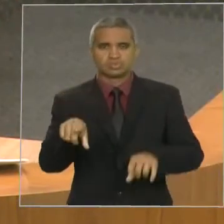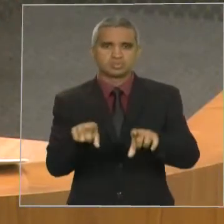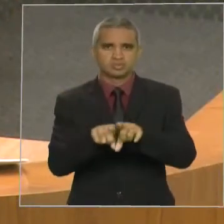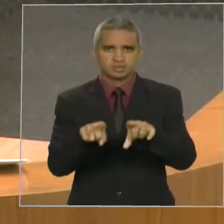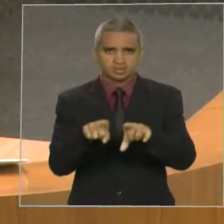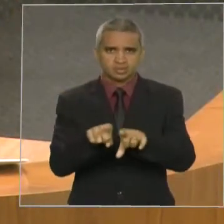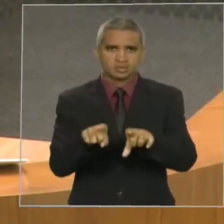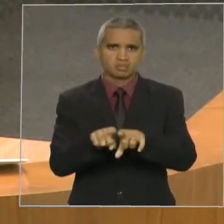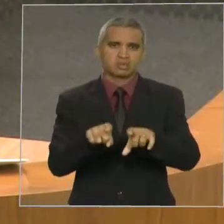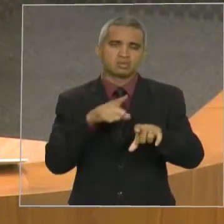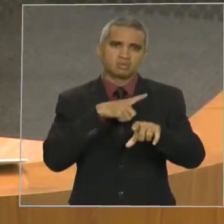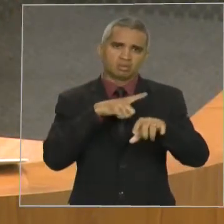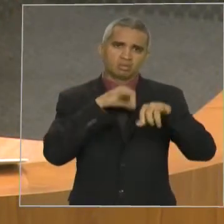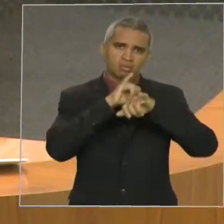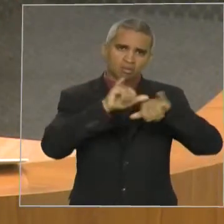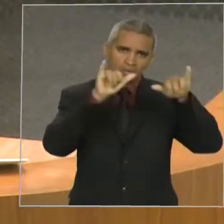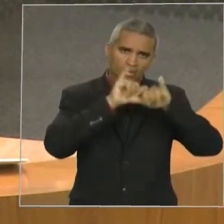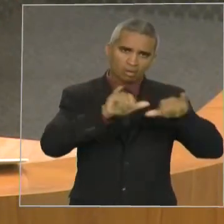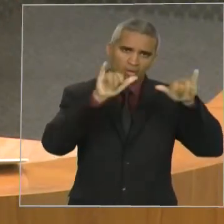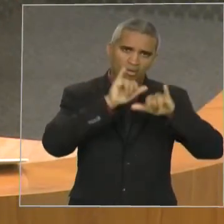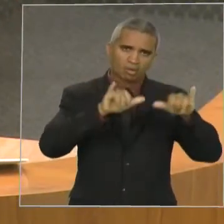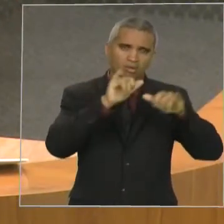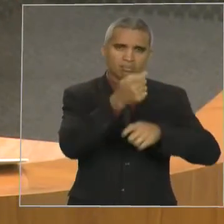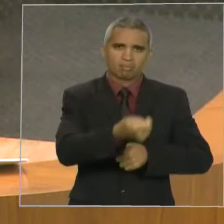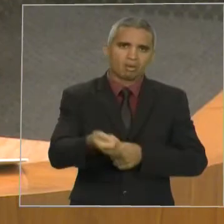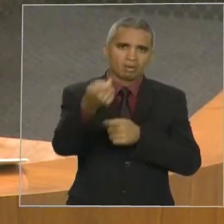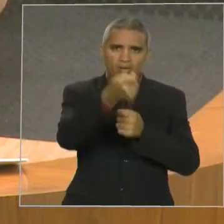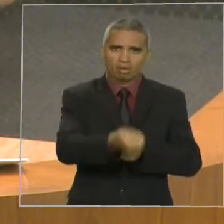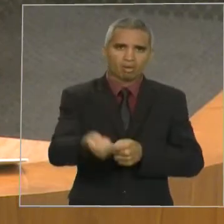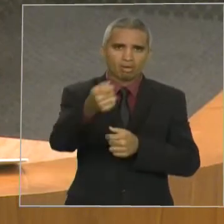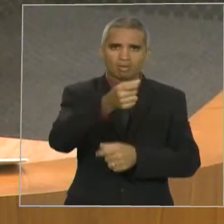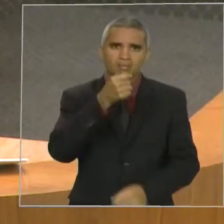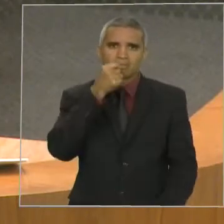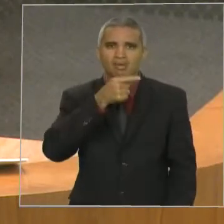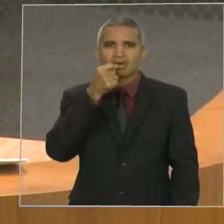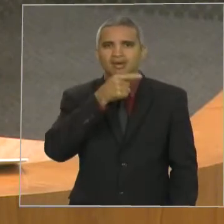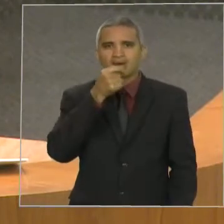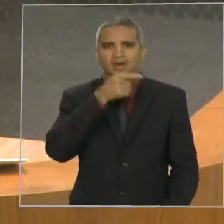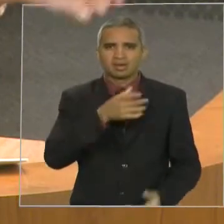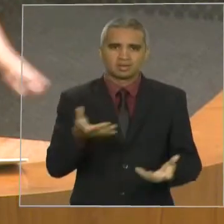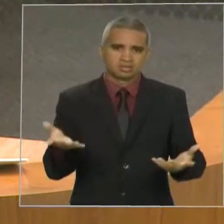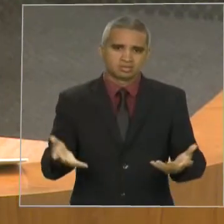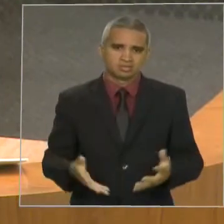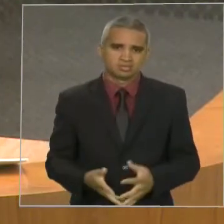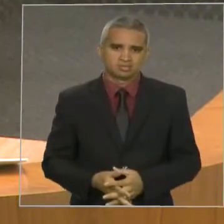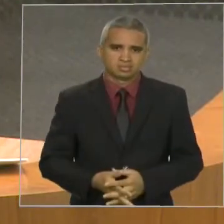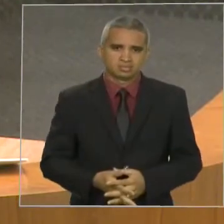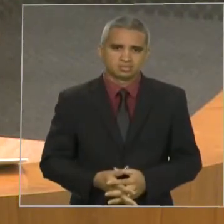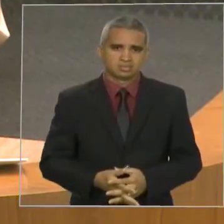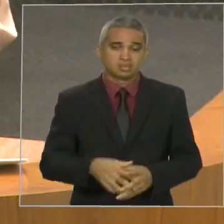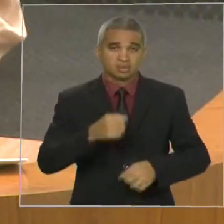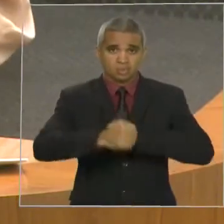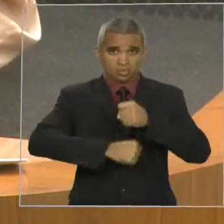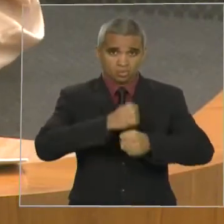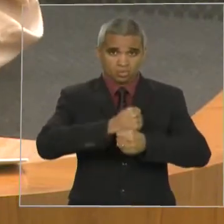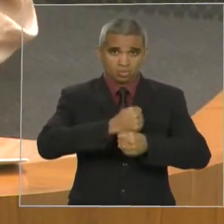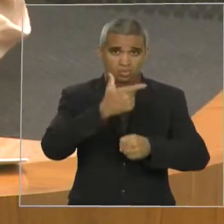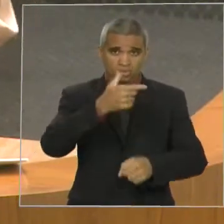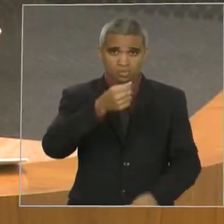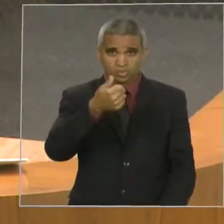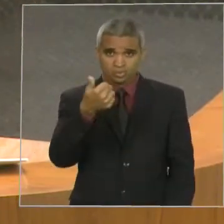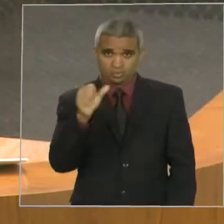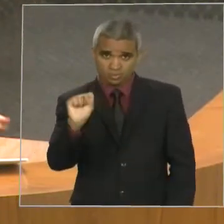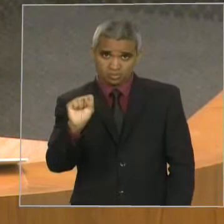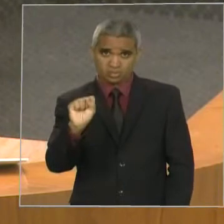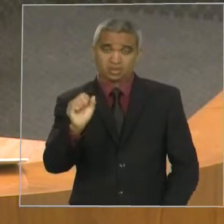publicitárias que beiram a piada geral. Vamos ver quem é que está mentindo. Porque esse ano é o ano, deputada